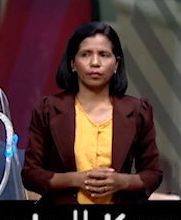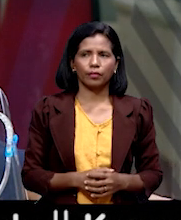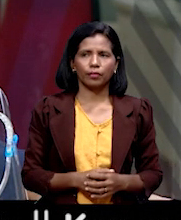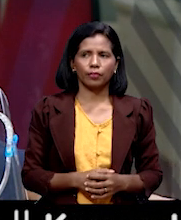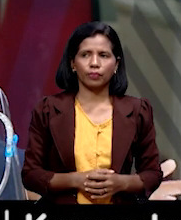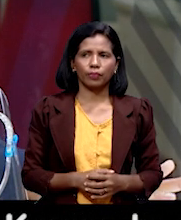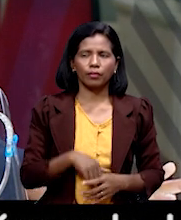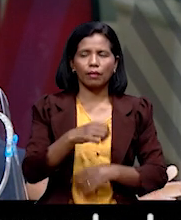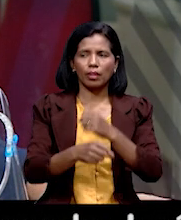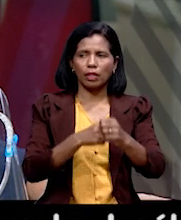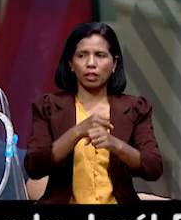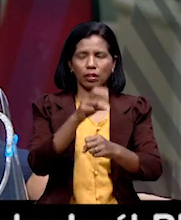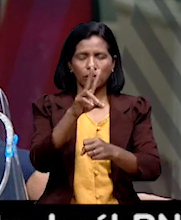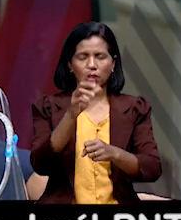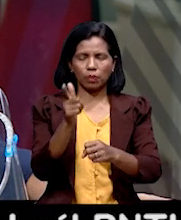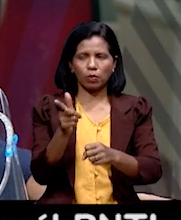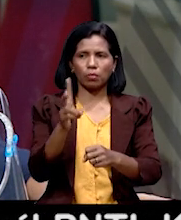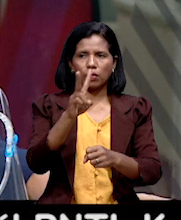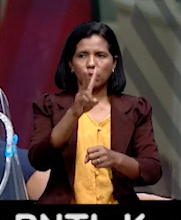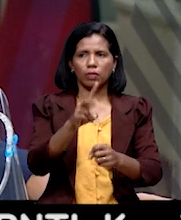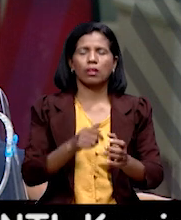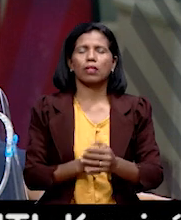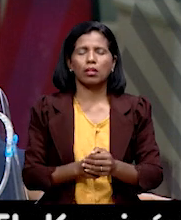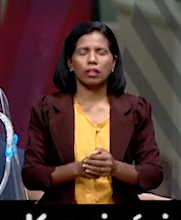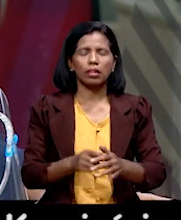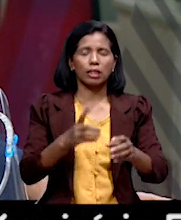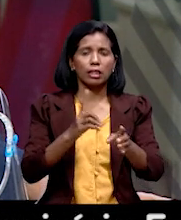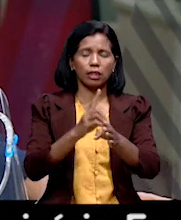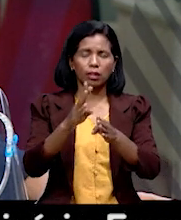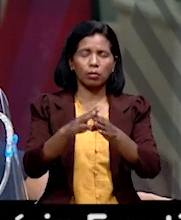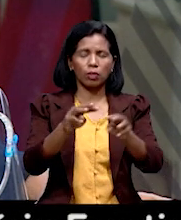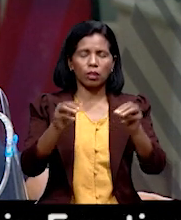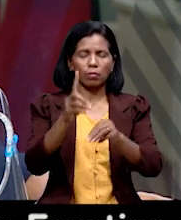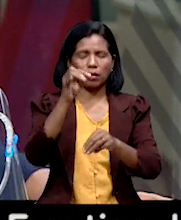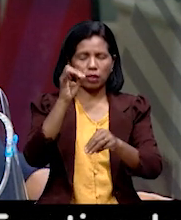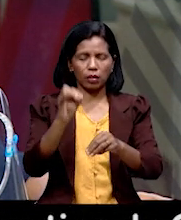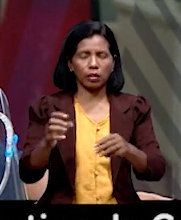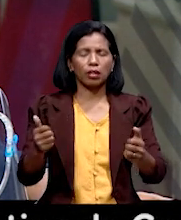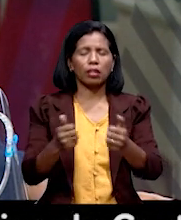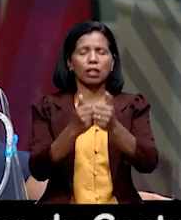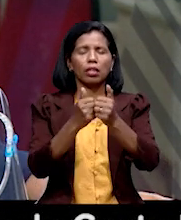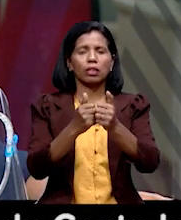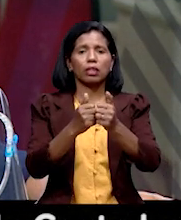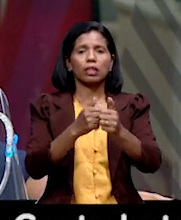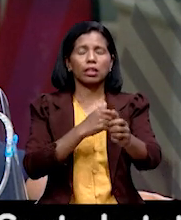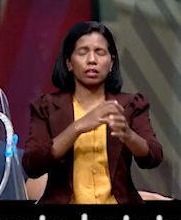Durante itinerário do Aruanu, Lourenço Ida, trânsito município dele resiste caso acidente de tráfego BC